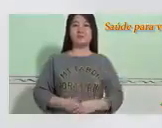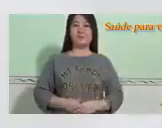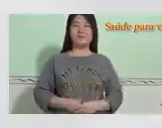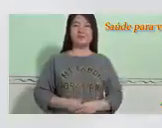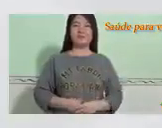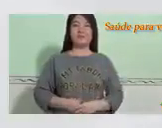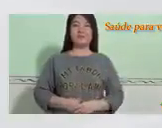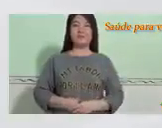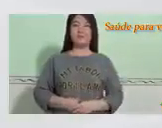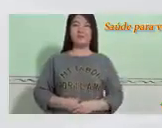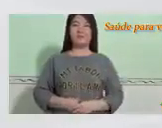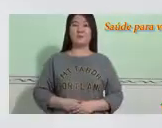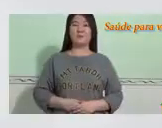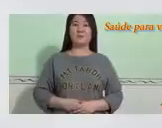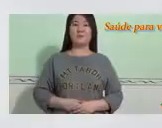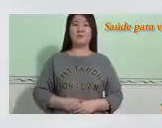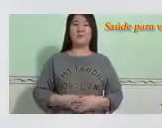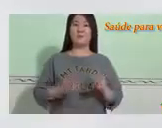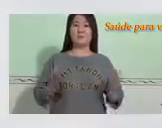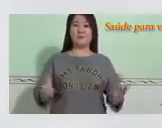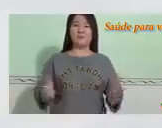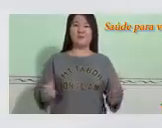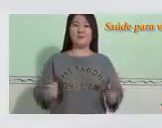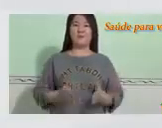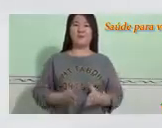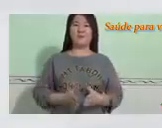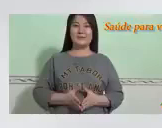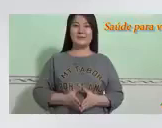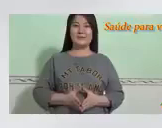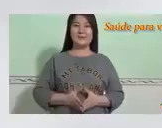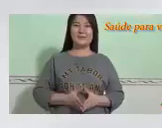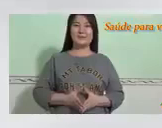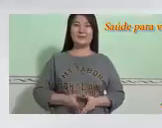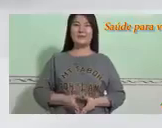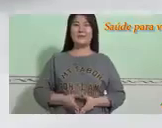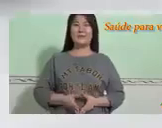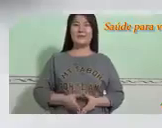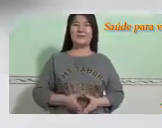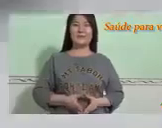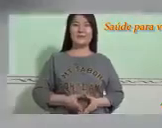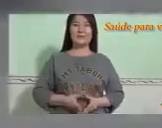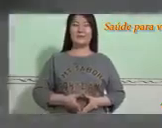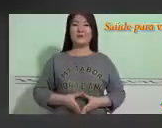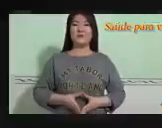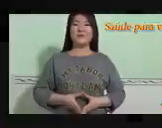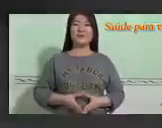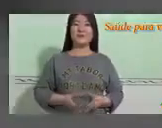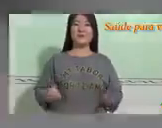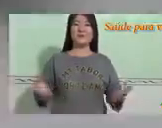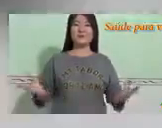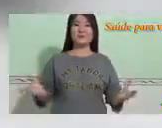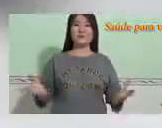como ser tratada é um procedimento cirúrgico vírgula é necessário que seja feita com anestesia vírgula no entanto